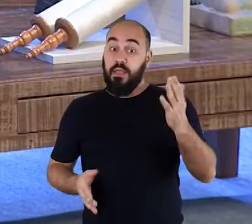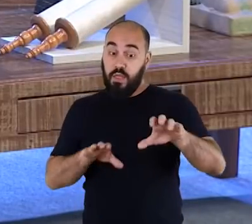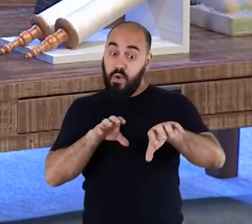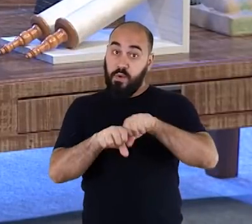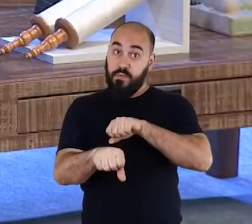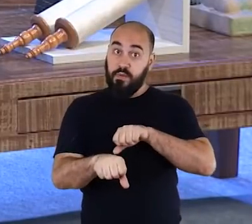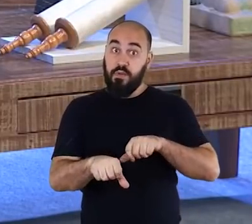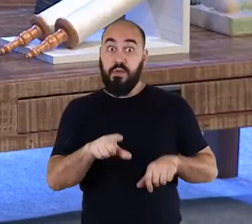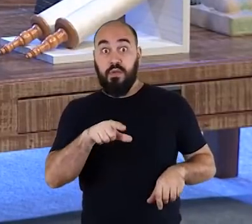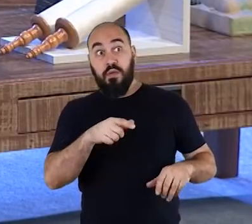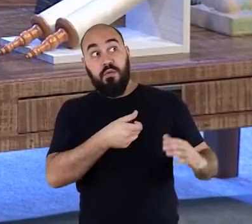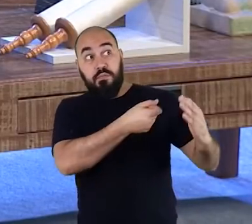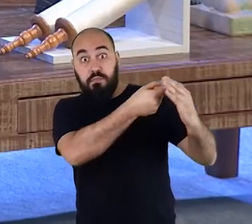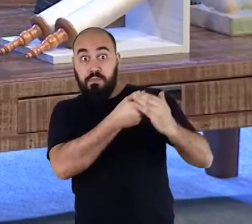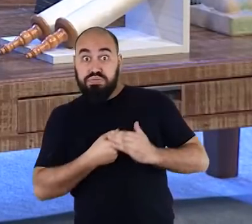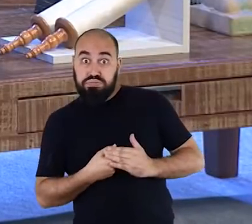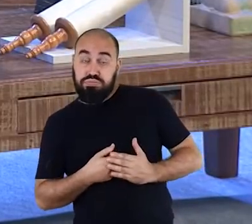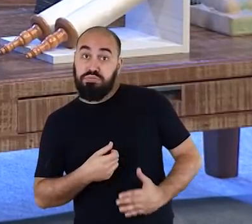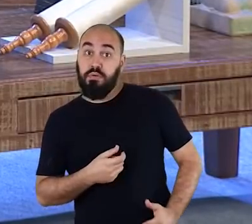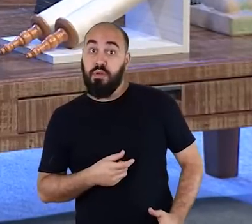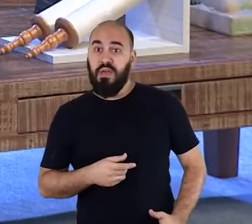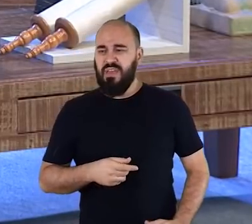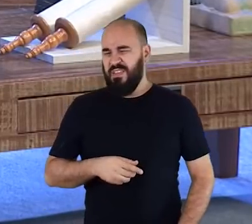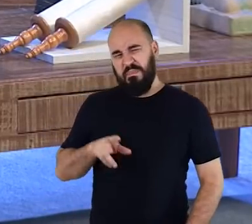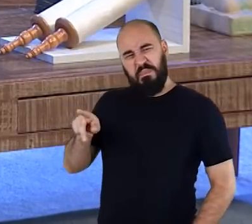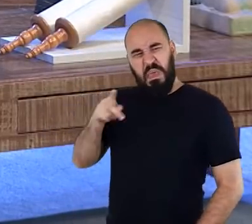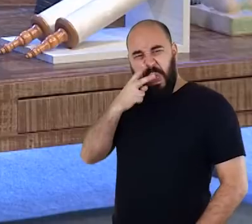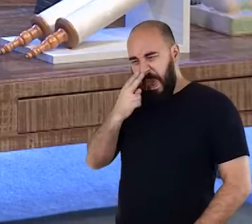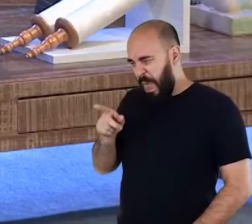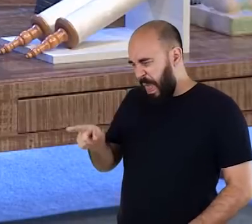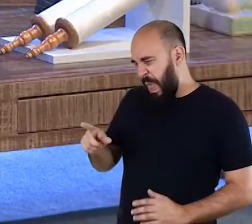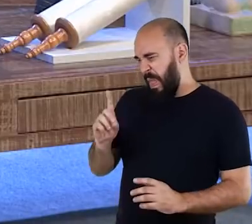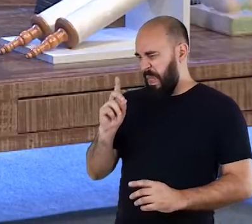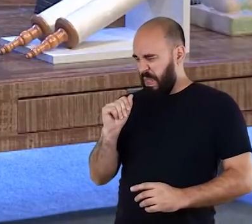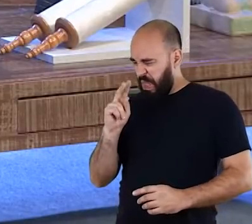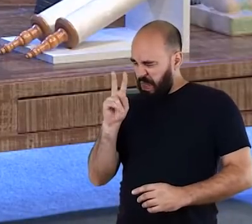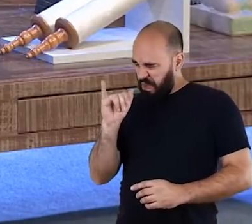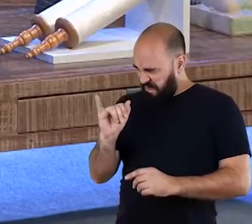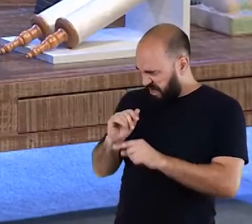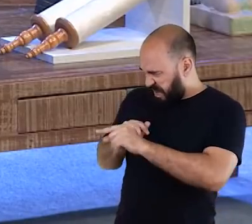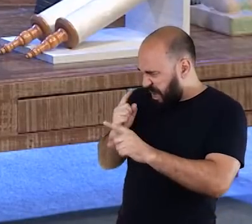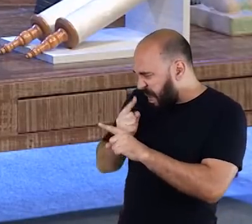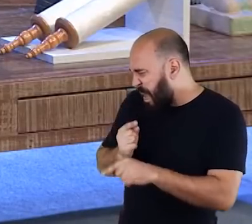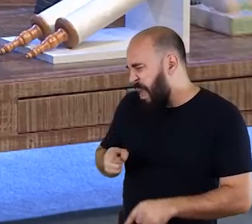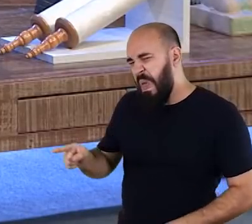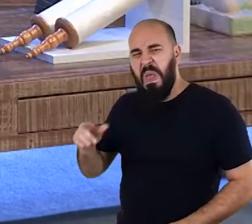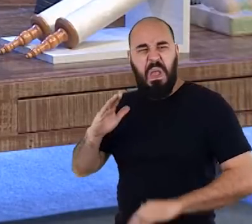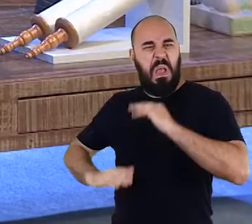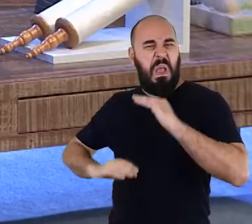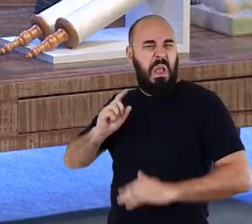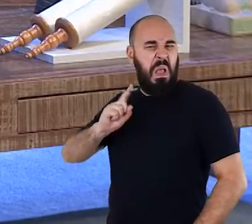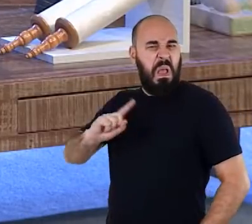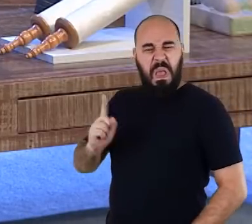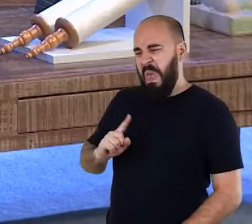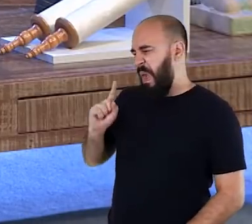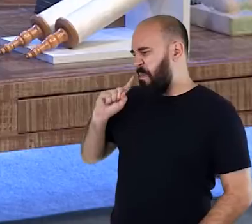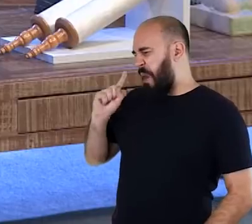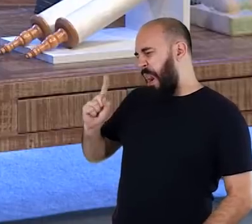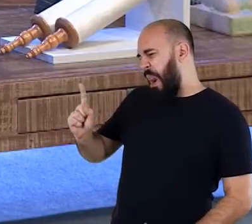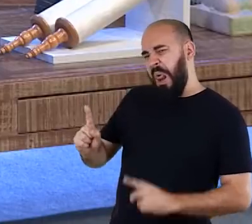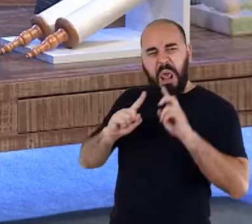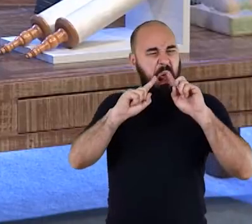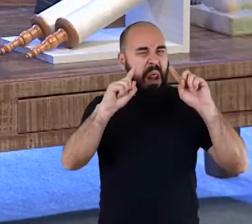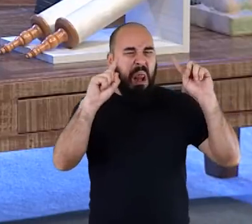confiabilidade no mundo acadêmico, só porque ele estava dizendo que aquela pedra trazia a confirmação histórica de